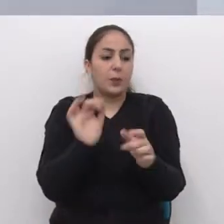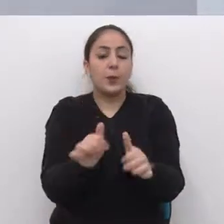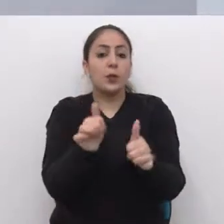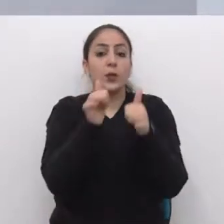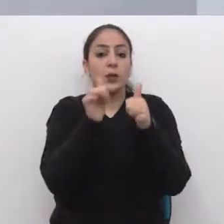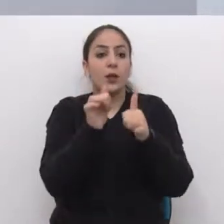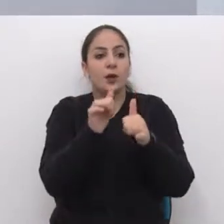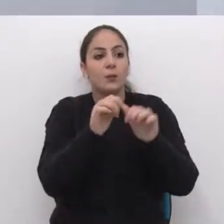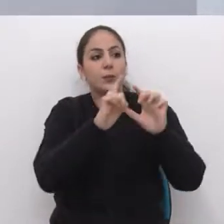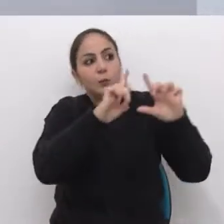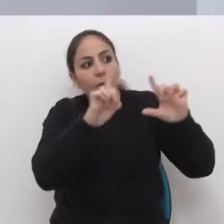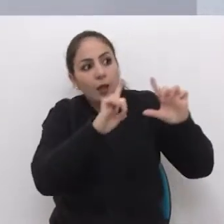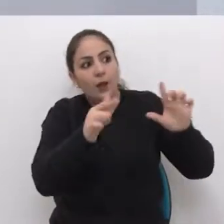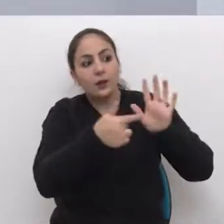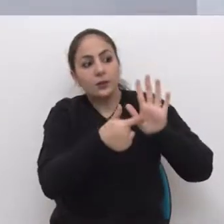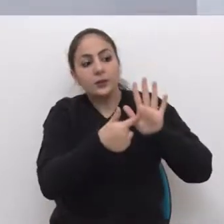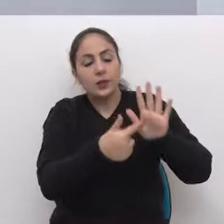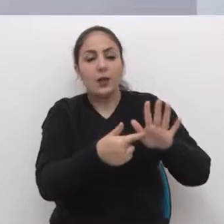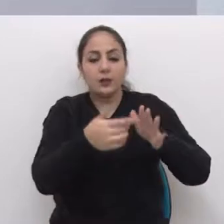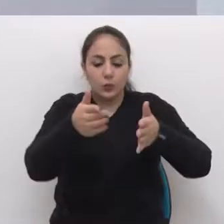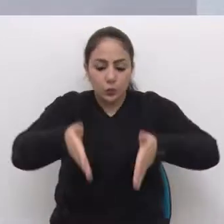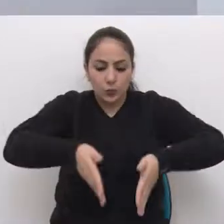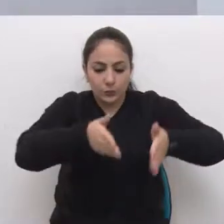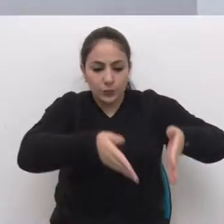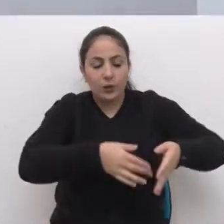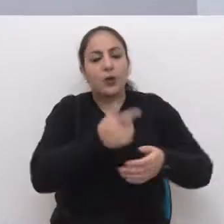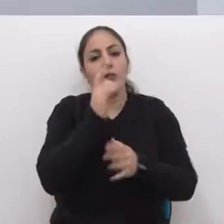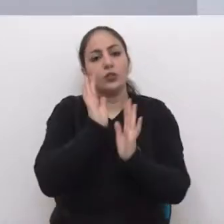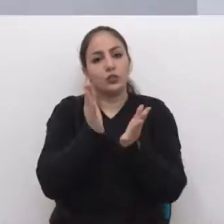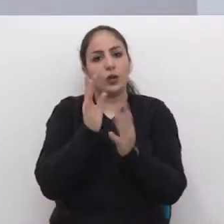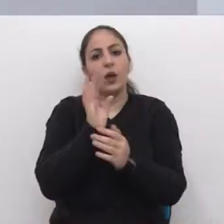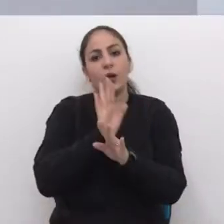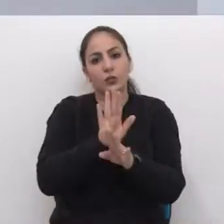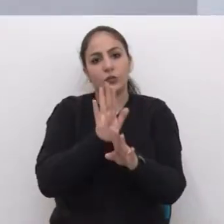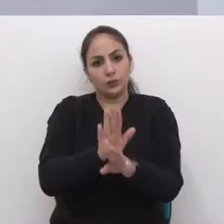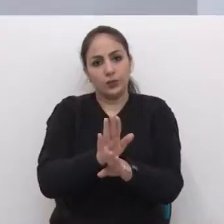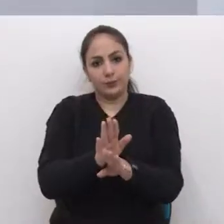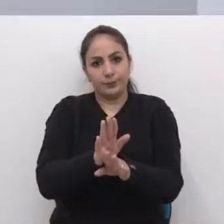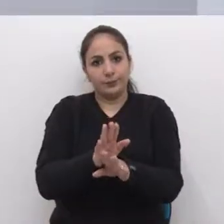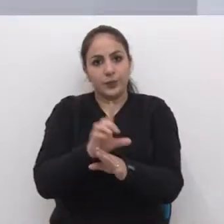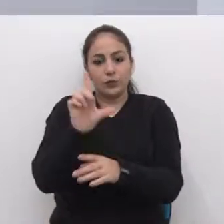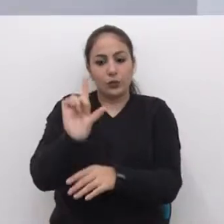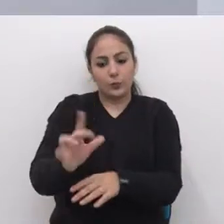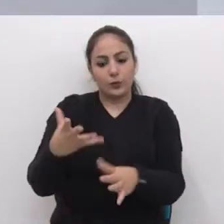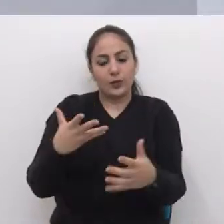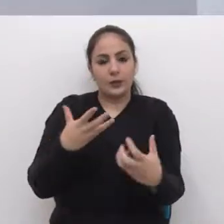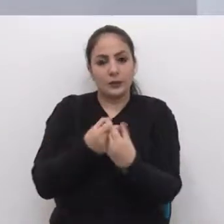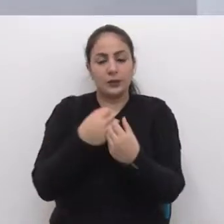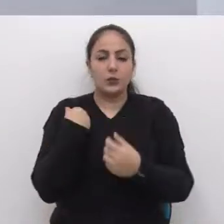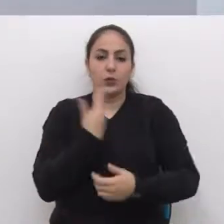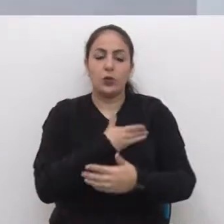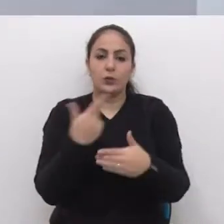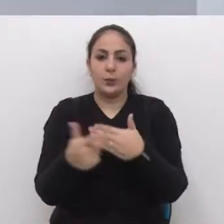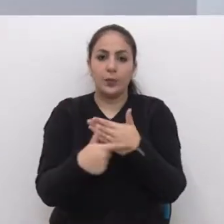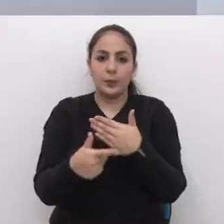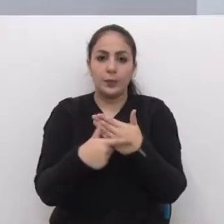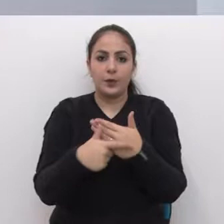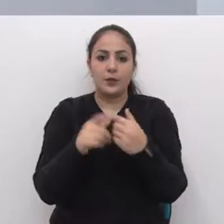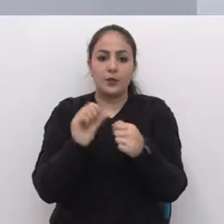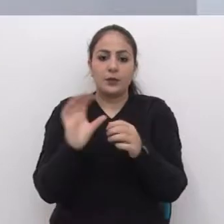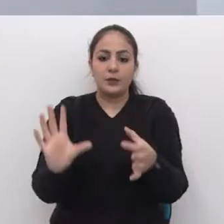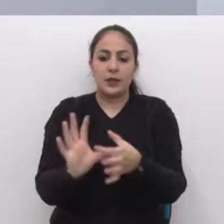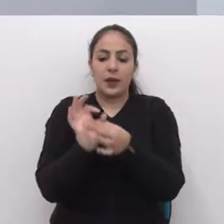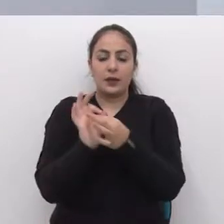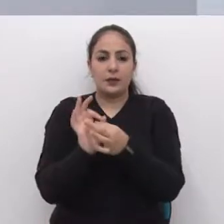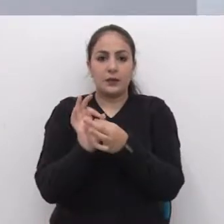na sinalização, né? Da pista. Eu acho que já ajudaria e reduziria bastante isso. Então, como eu falei, é o nosso papel ser esse elo de